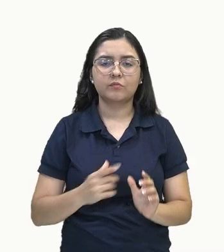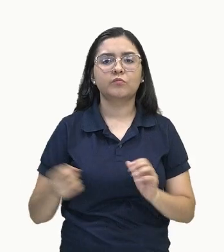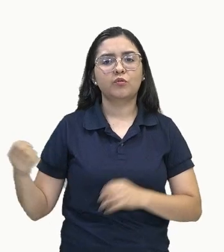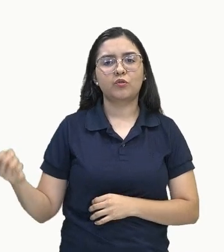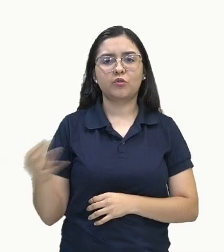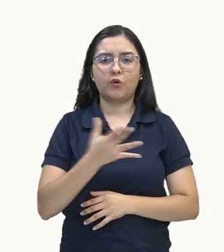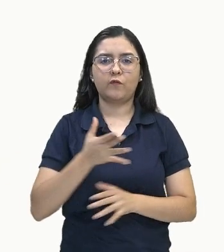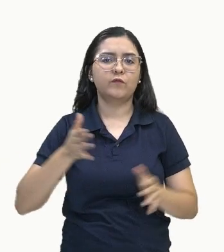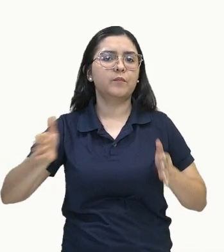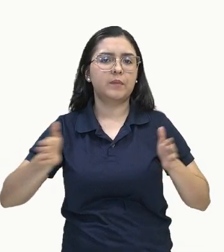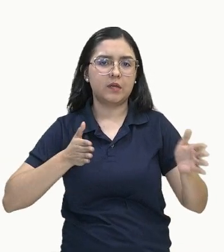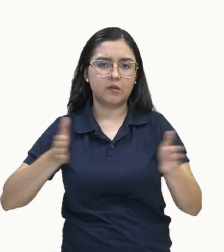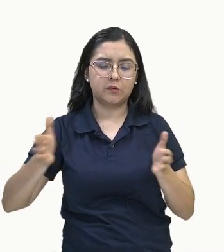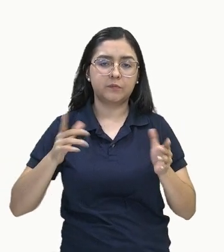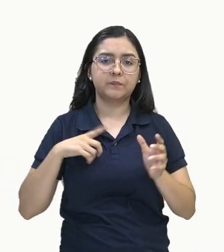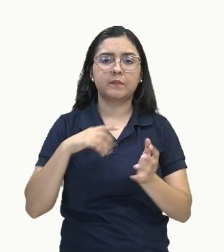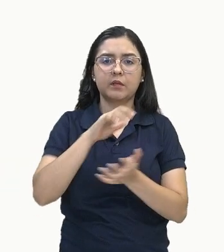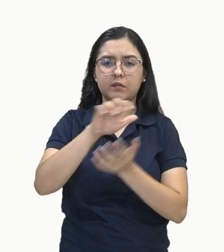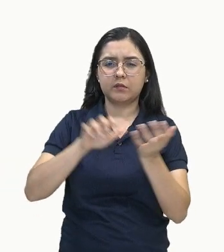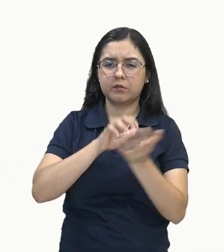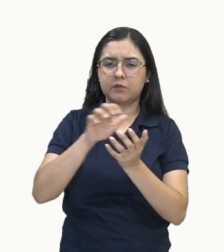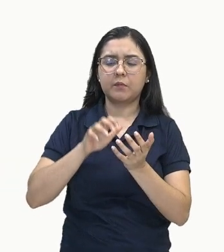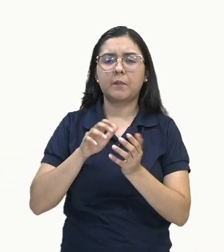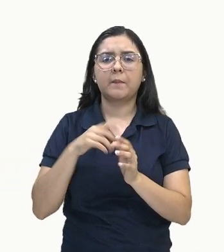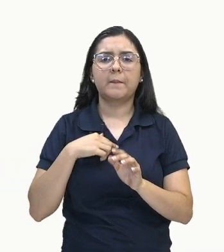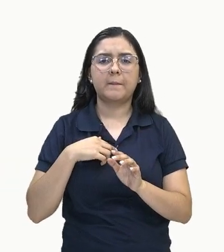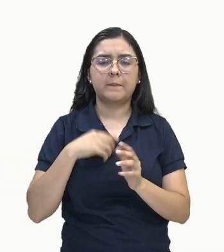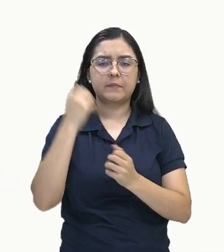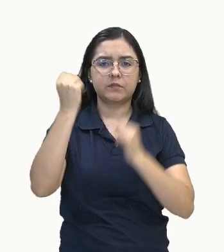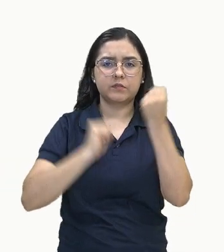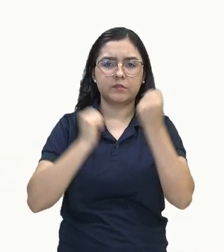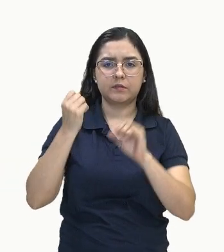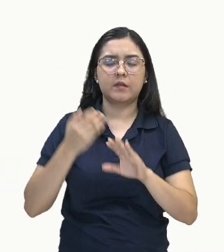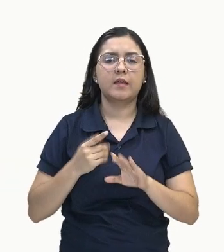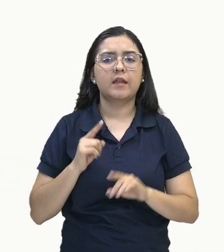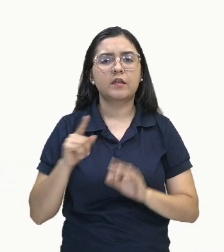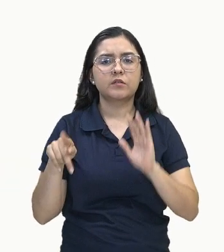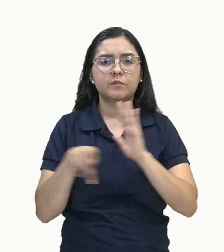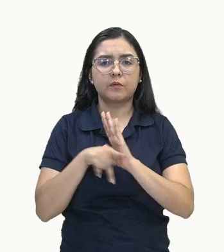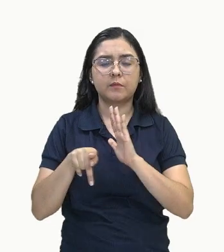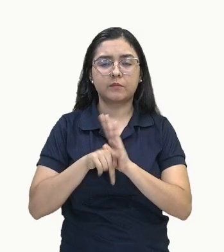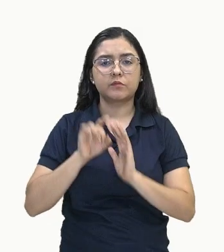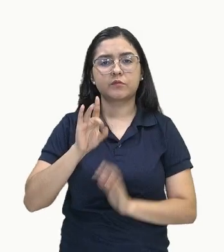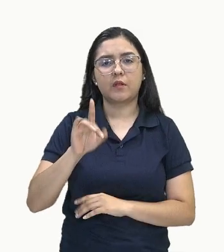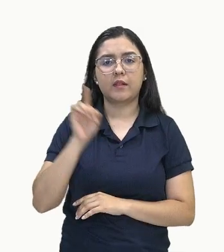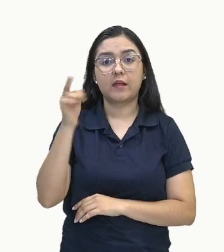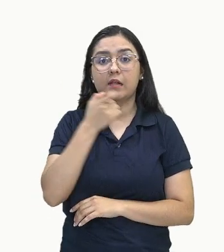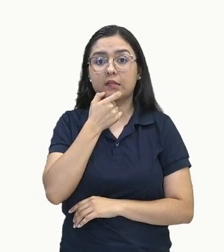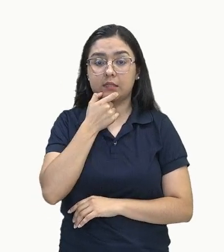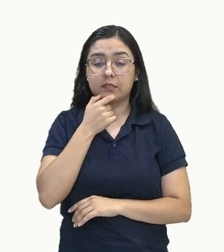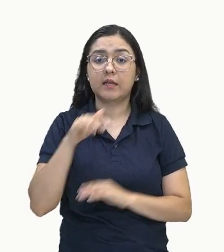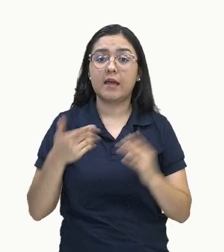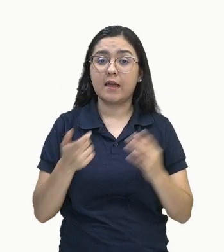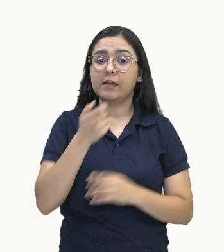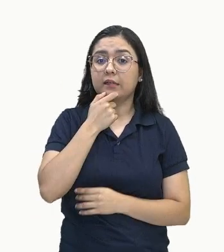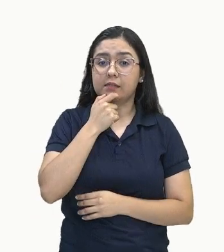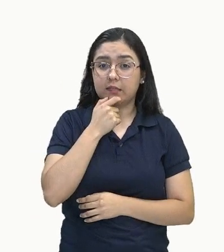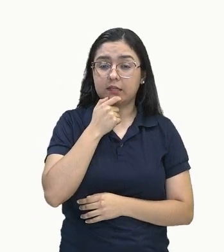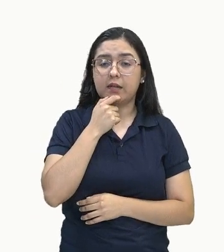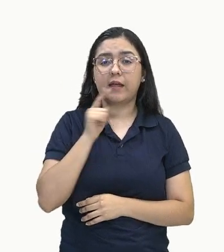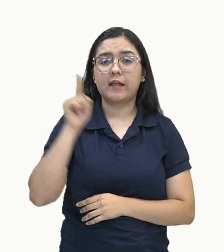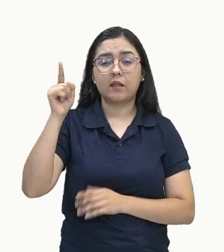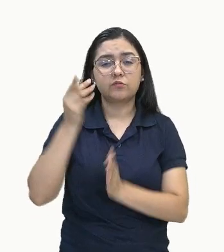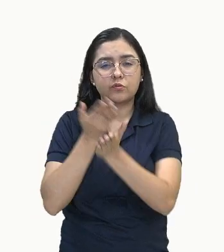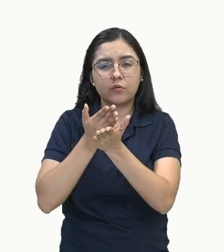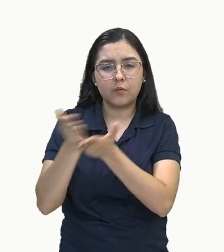A industrialização, que antes limitava-se à Inglaterra, lembrando que a Inglaterra é considerada ali o berço